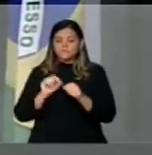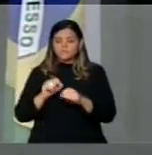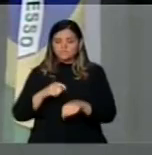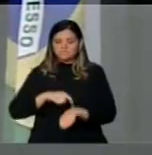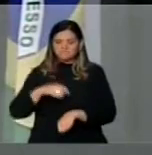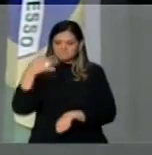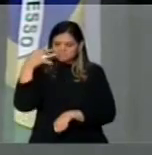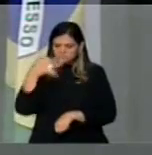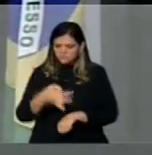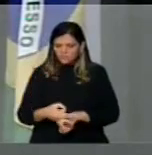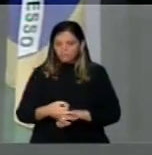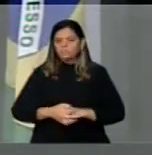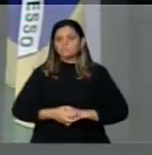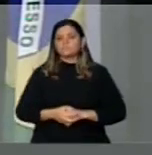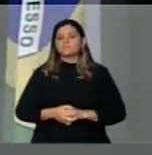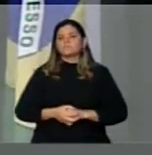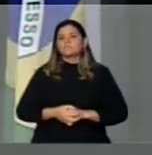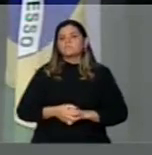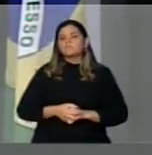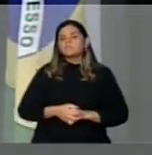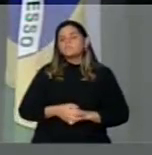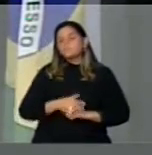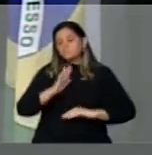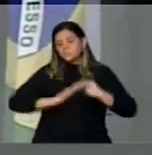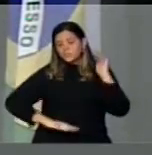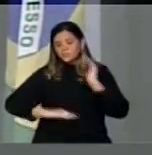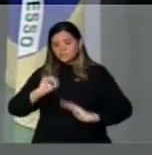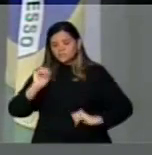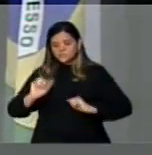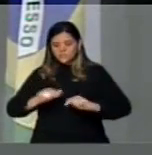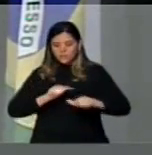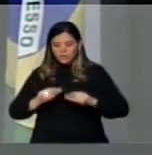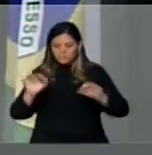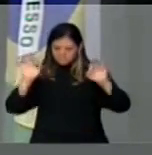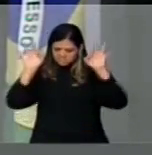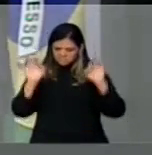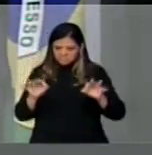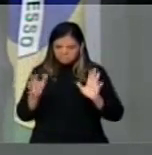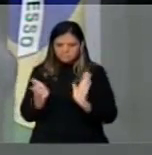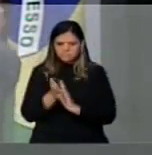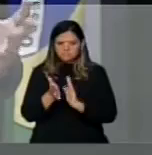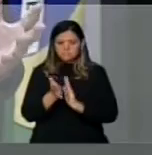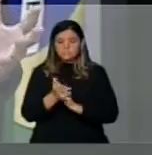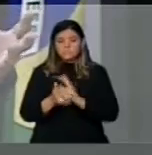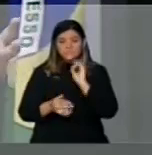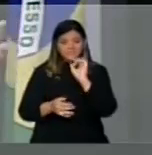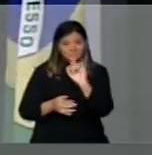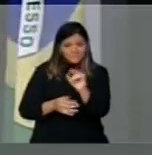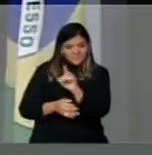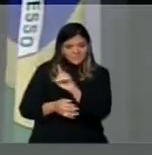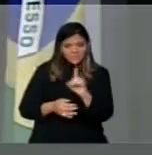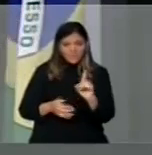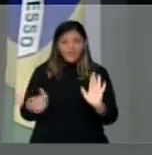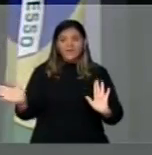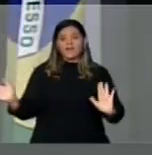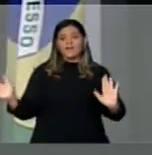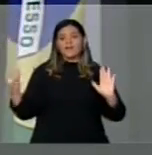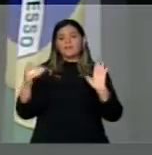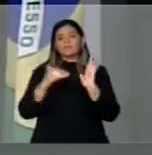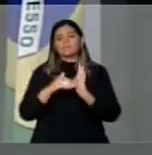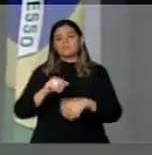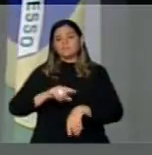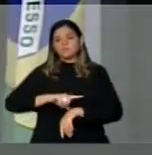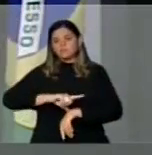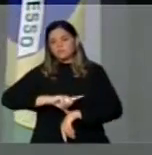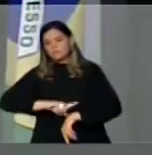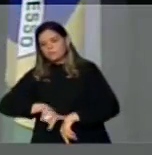correta, de boas profissionais que fizeram esse alerta. Caso contrário, nós poderíamos ter atrasado